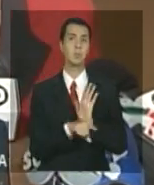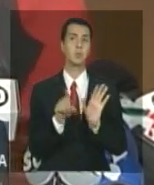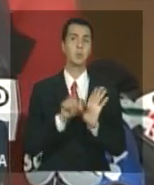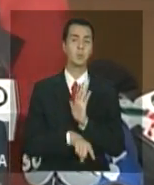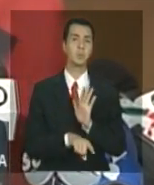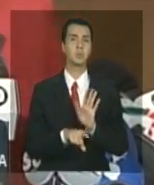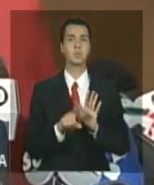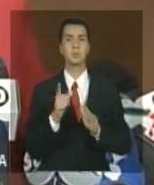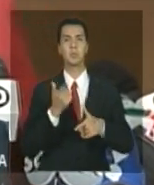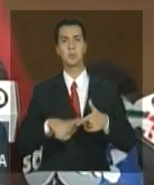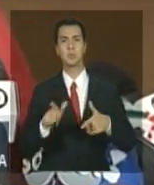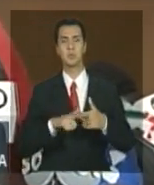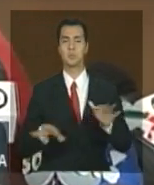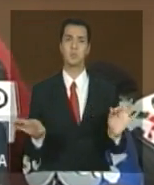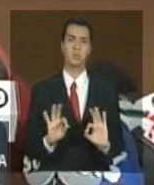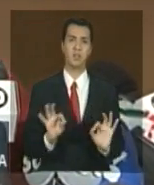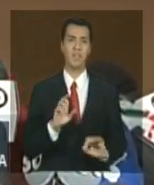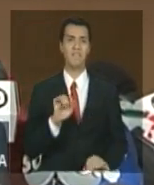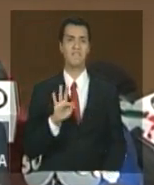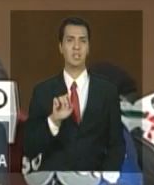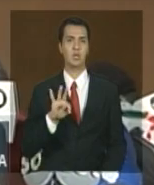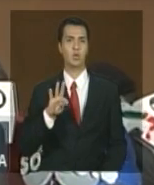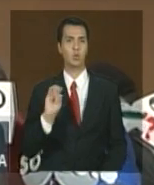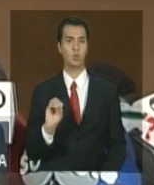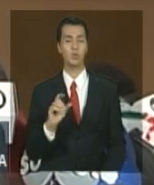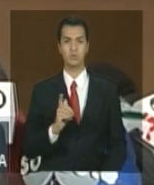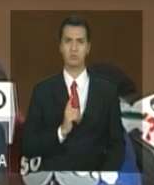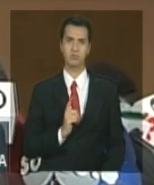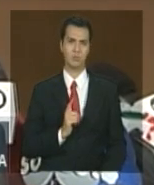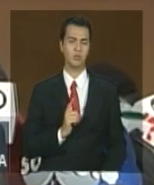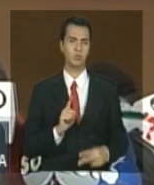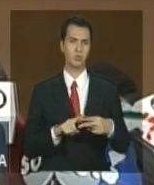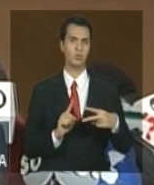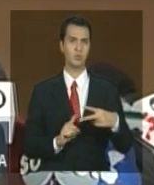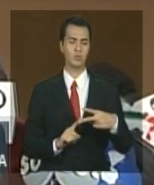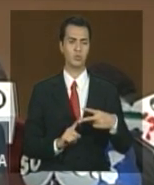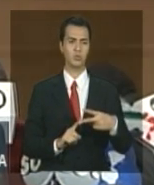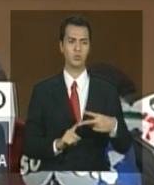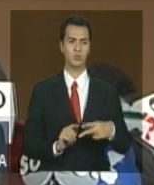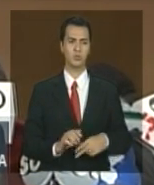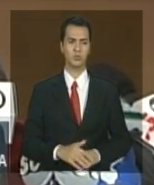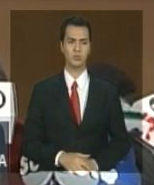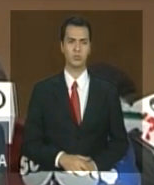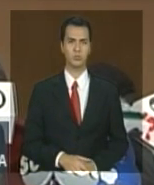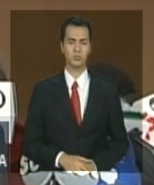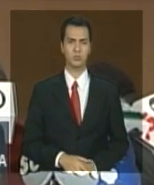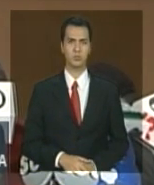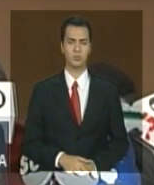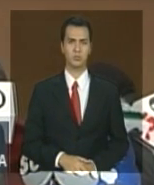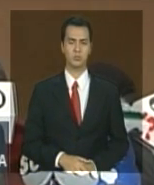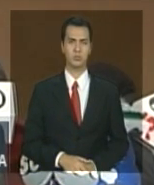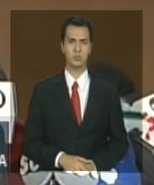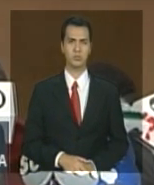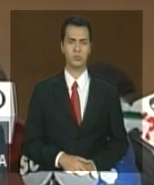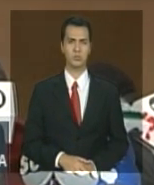efeito. Né? Há o efeito. E os dois efeitos, né? Mas ele admite o presidente Obama da